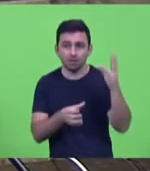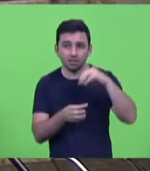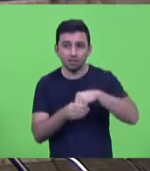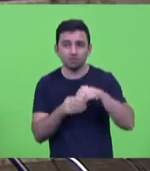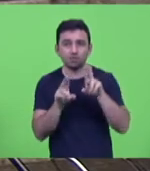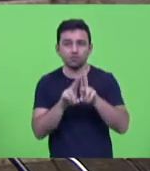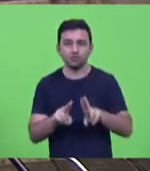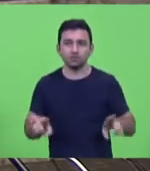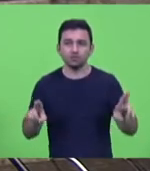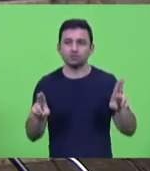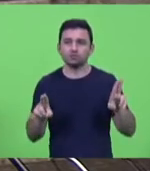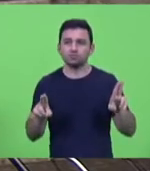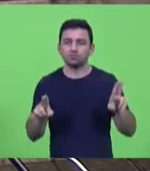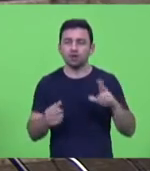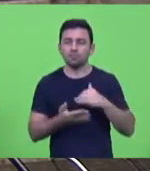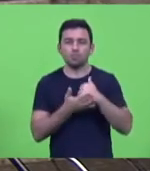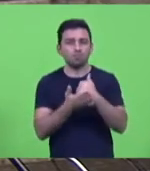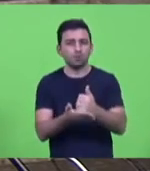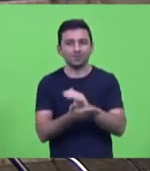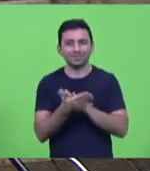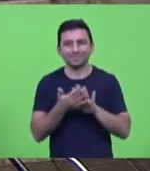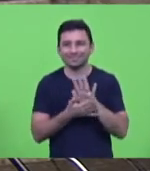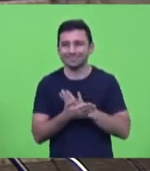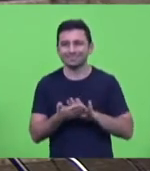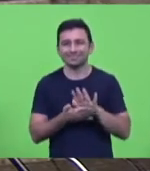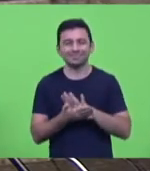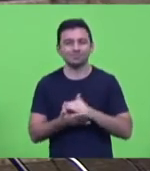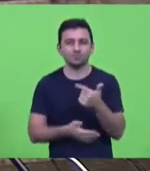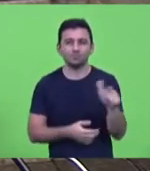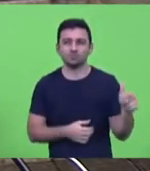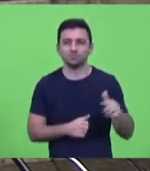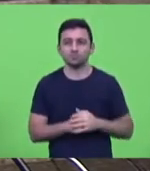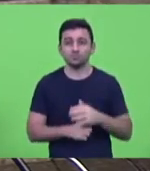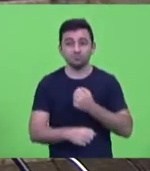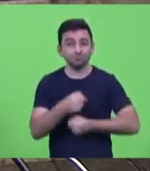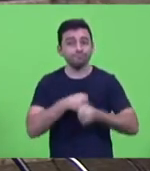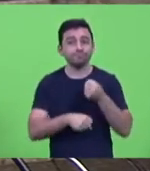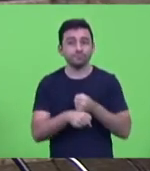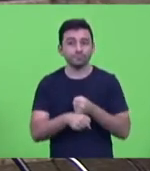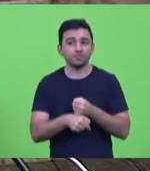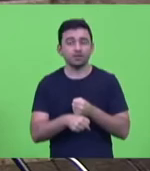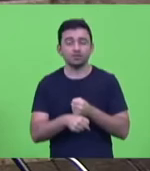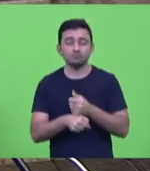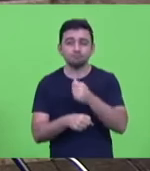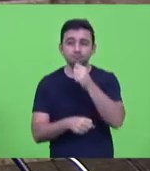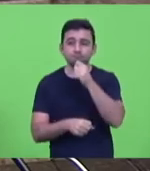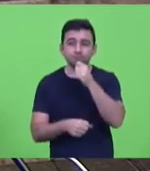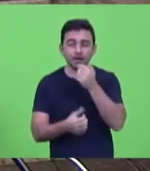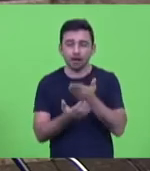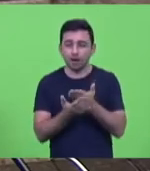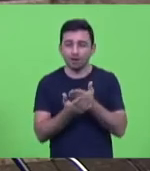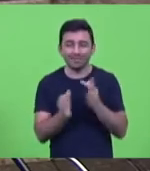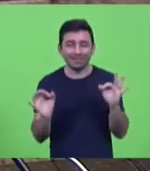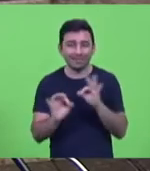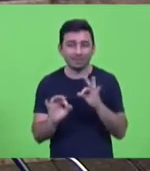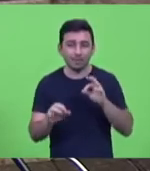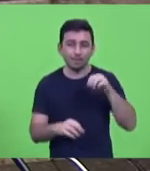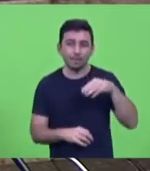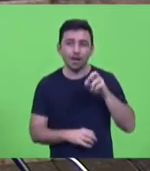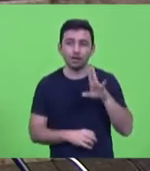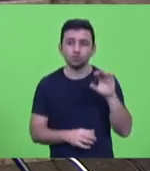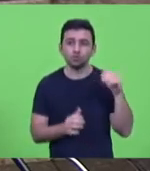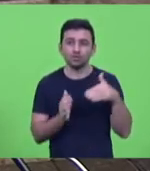tem ninguém por eles, coitados. Ano passado, eles ficaram sem aula de março a